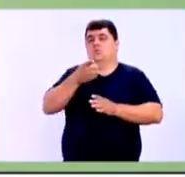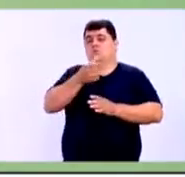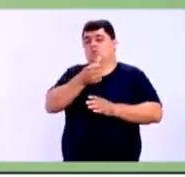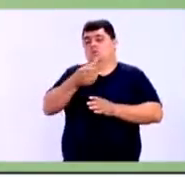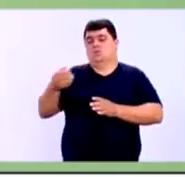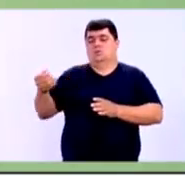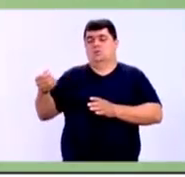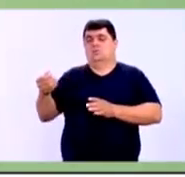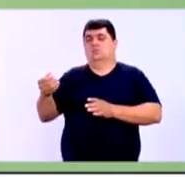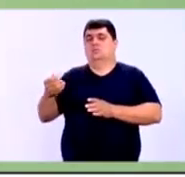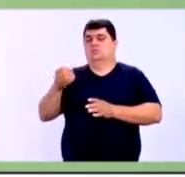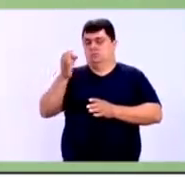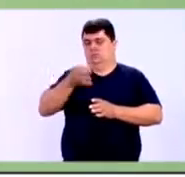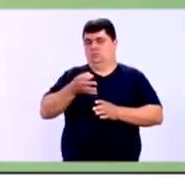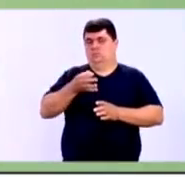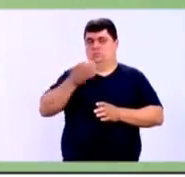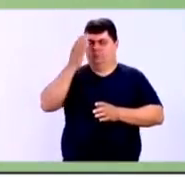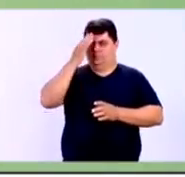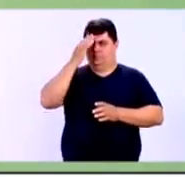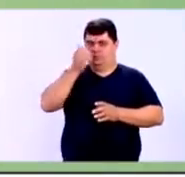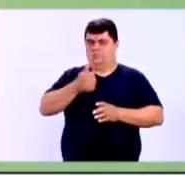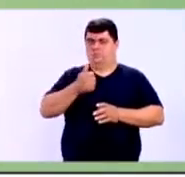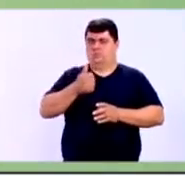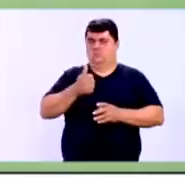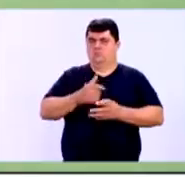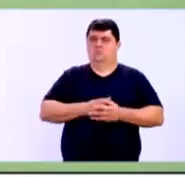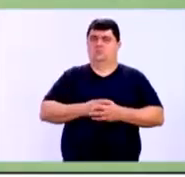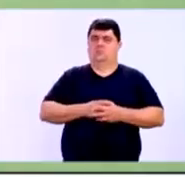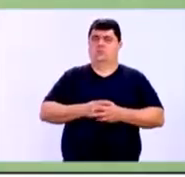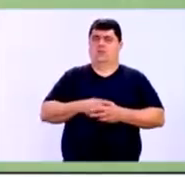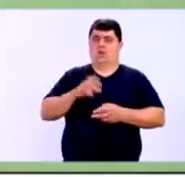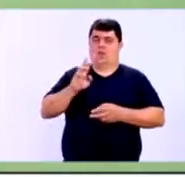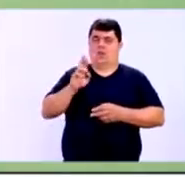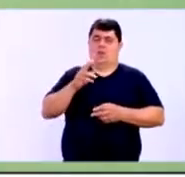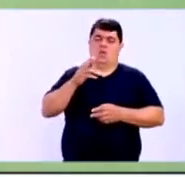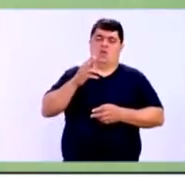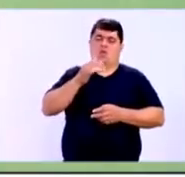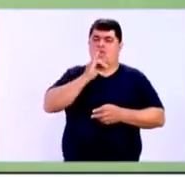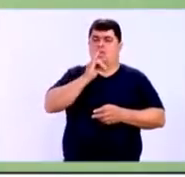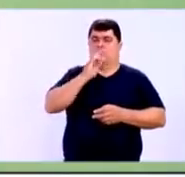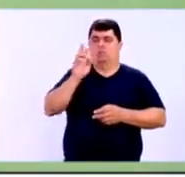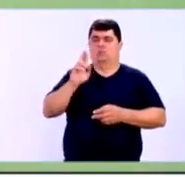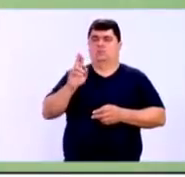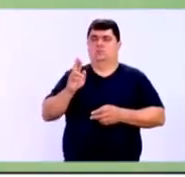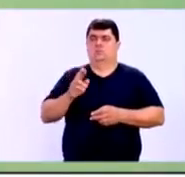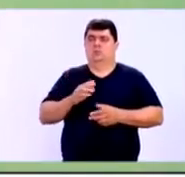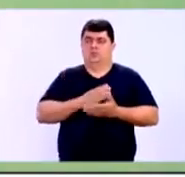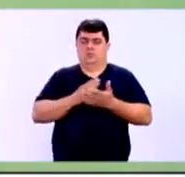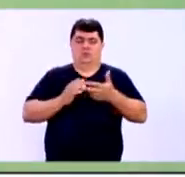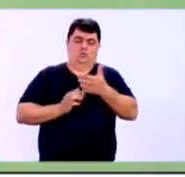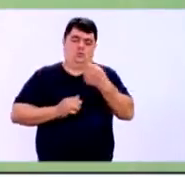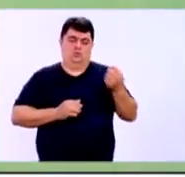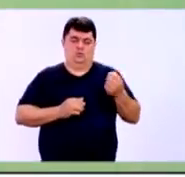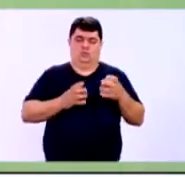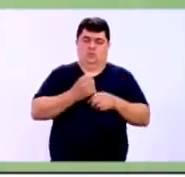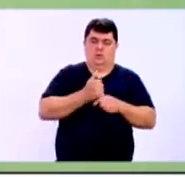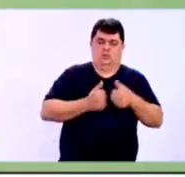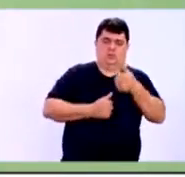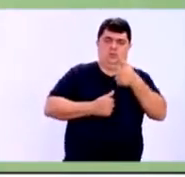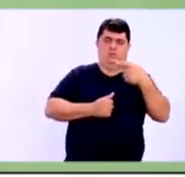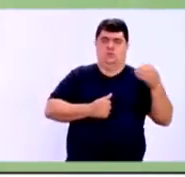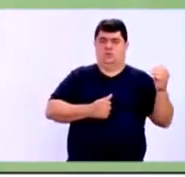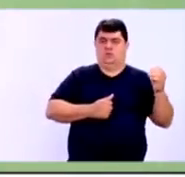R$1.600, certo? Isso aqui considerando que são valores em reais. Então eu tinha no saldo inicial 200, mais